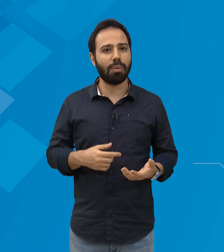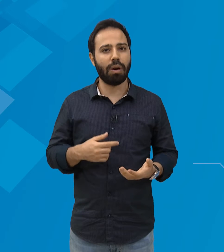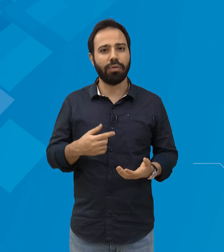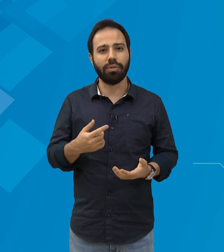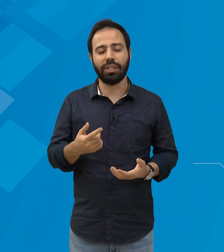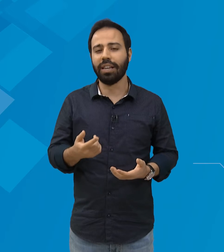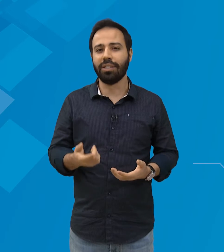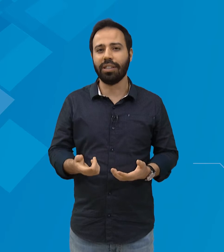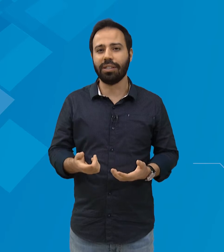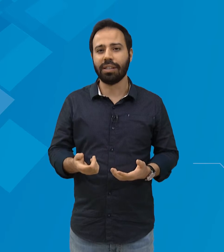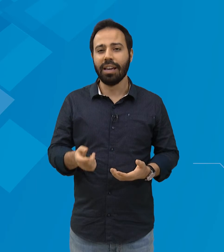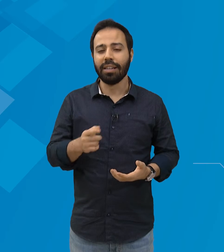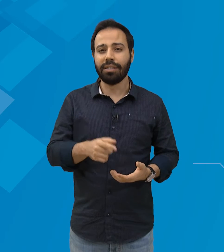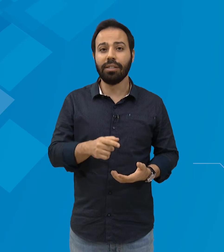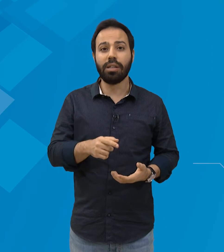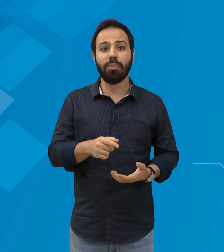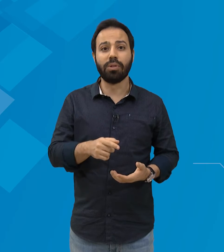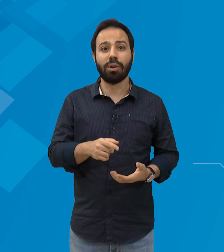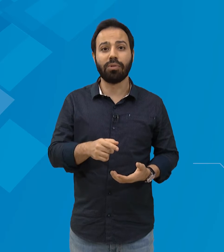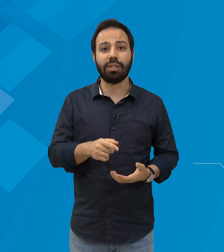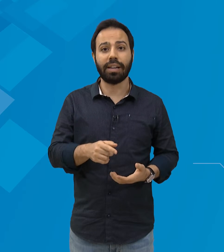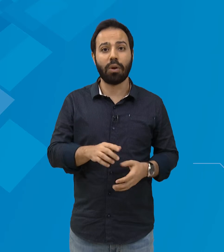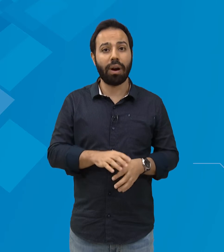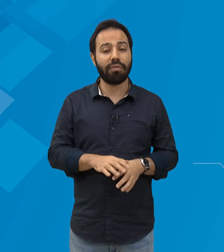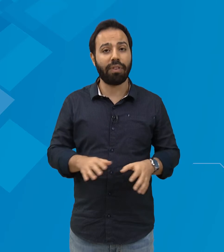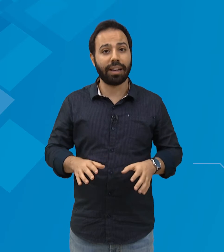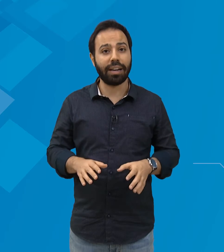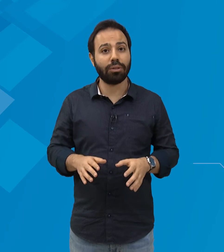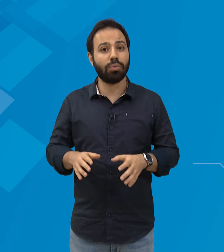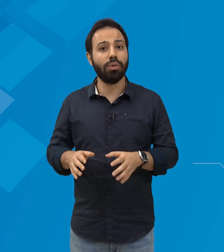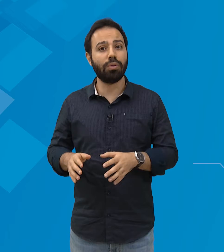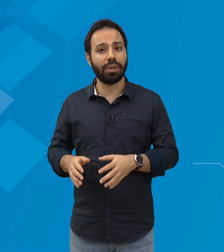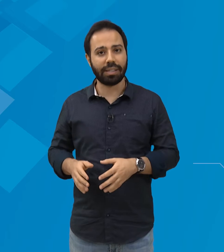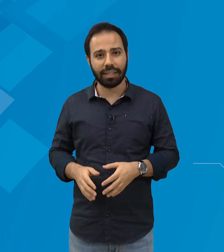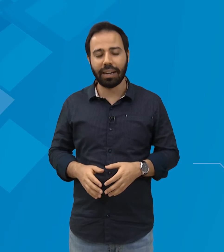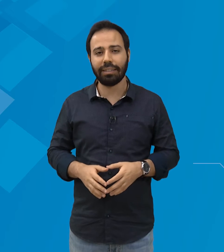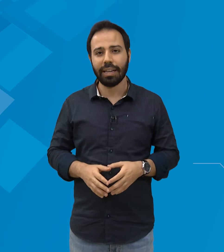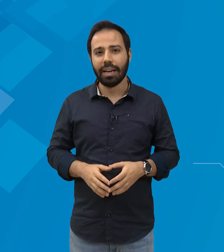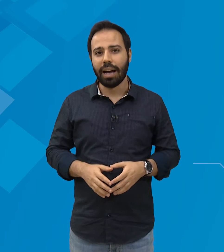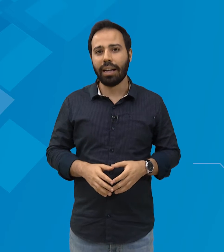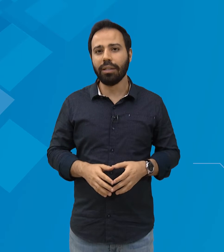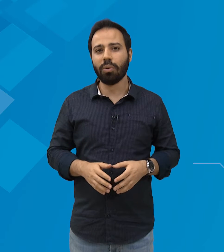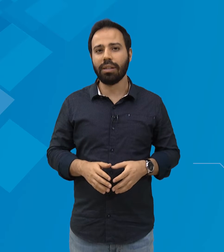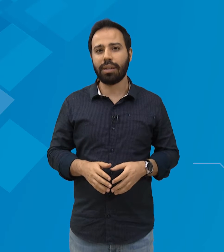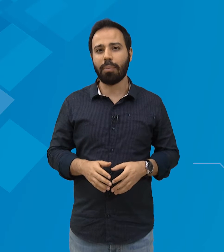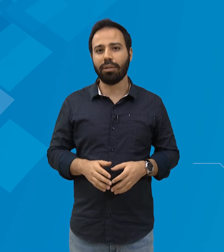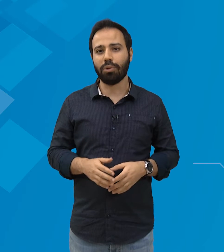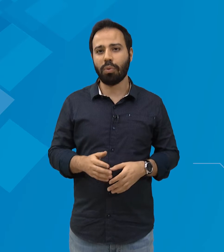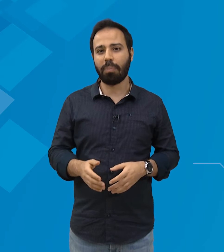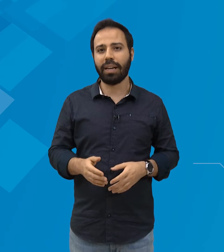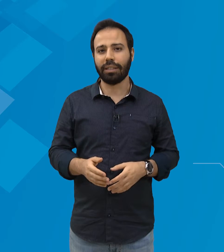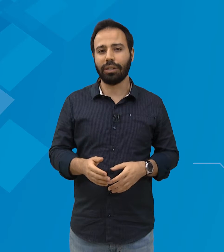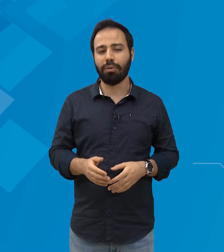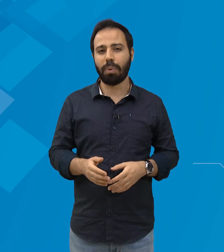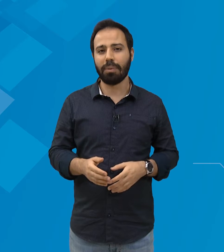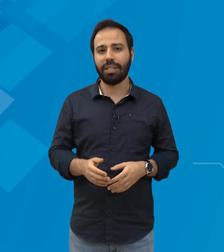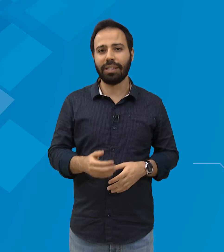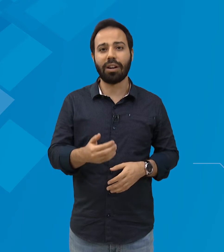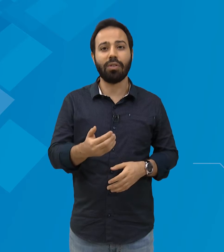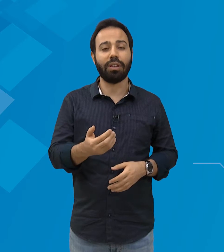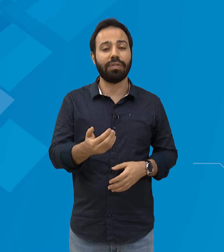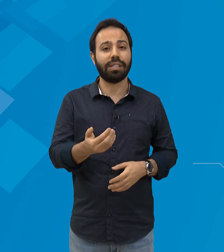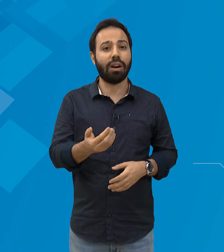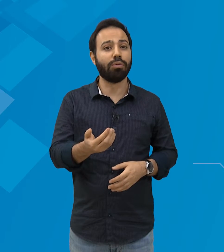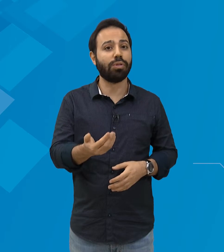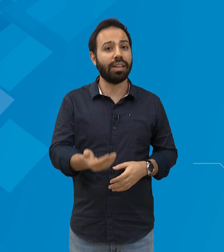uso de semáforos inteligentes, distribuição de sinal Wi-Fi gratuito na cidade, além do lançamento de um aplicativo para